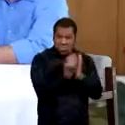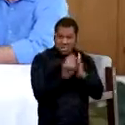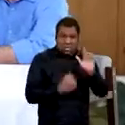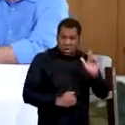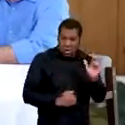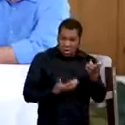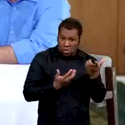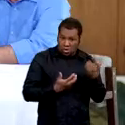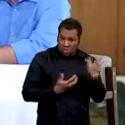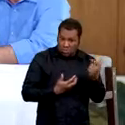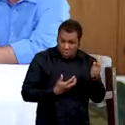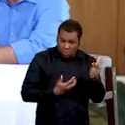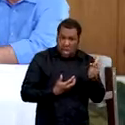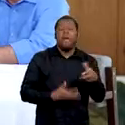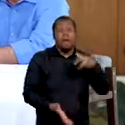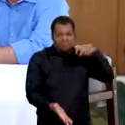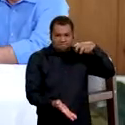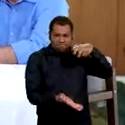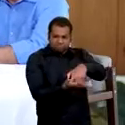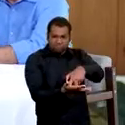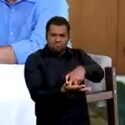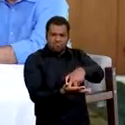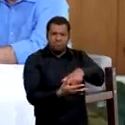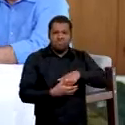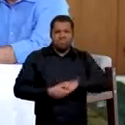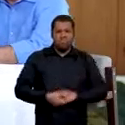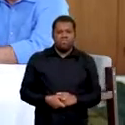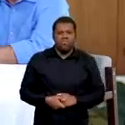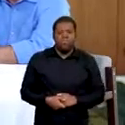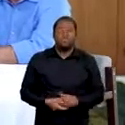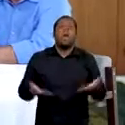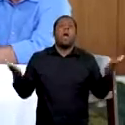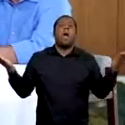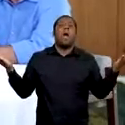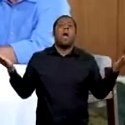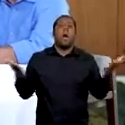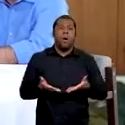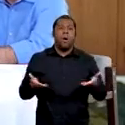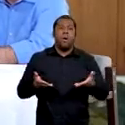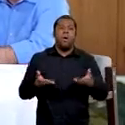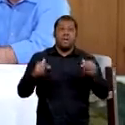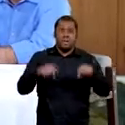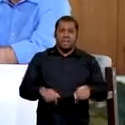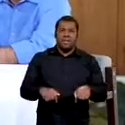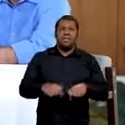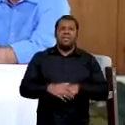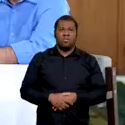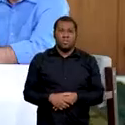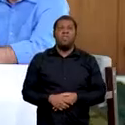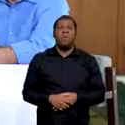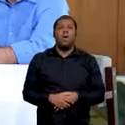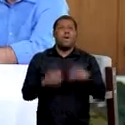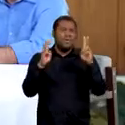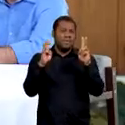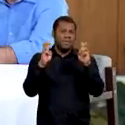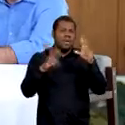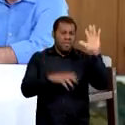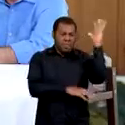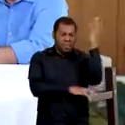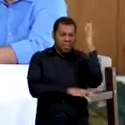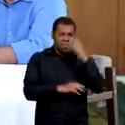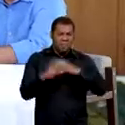O senhor acha que essa parte que a gente está fazendo agora, esse dever de casa em relação ao meio ambiente,